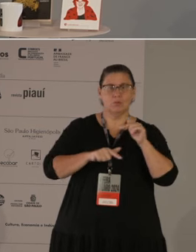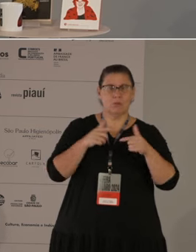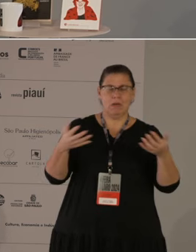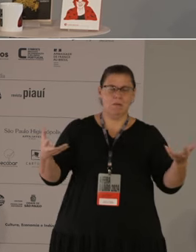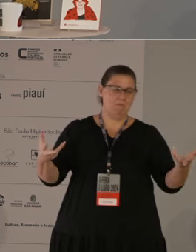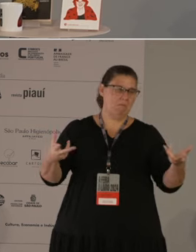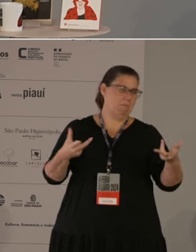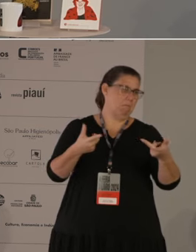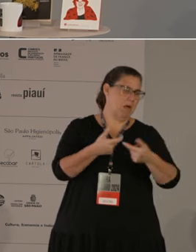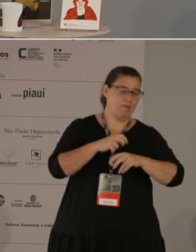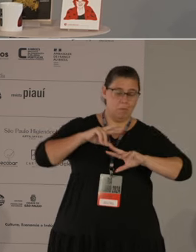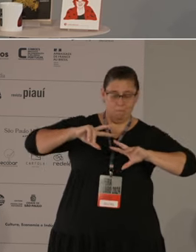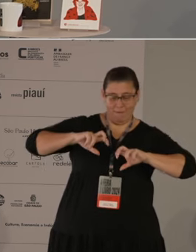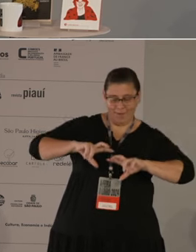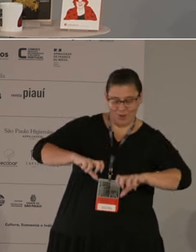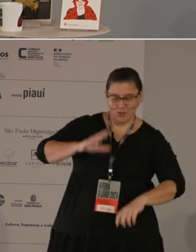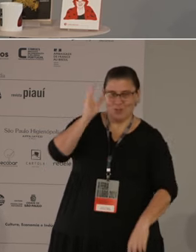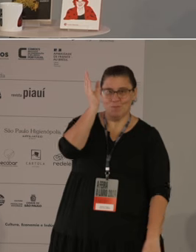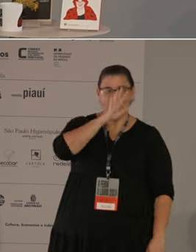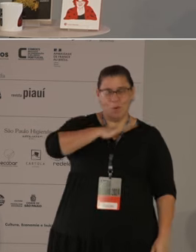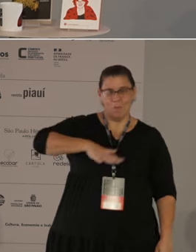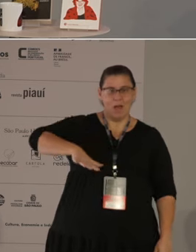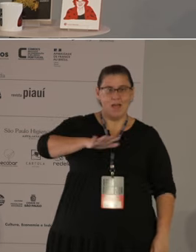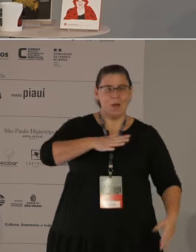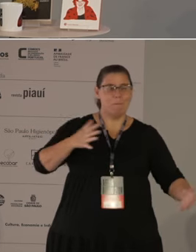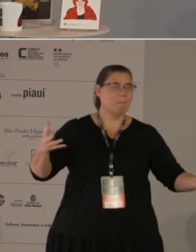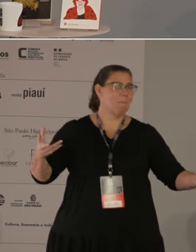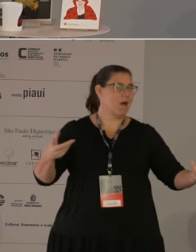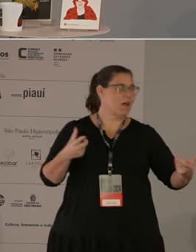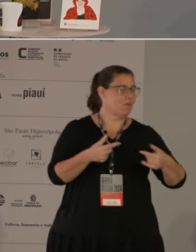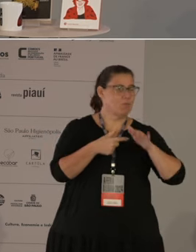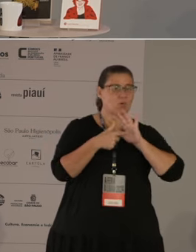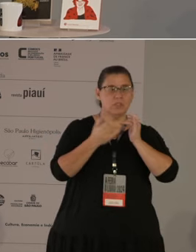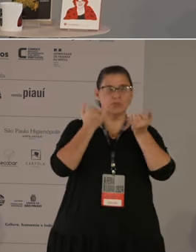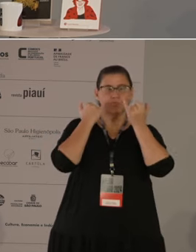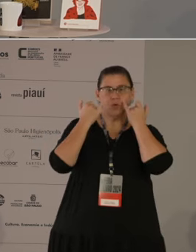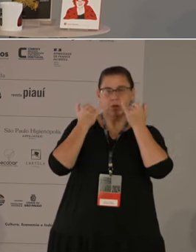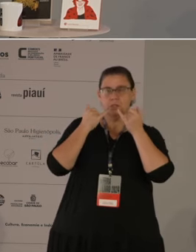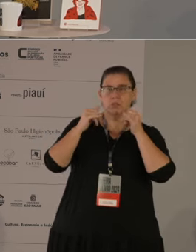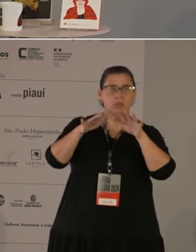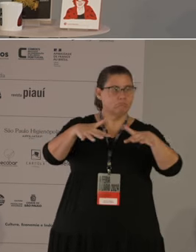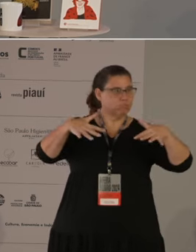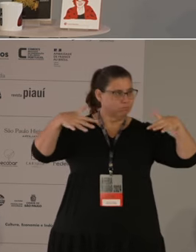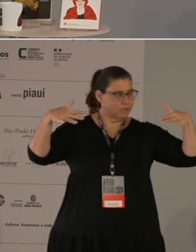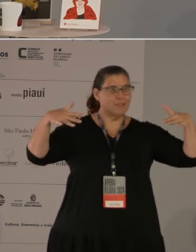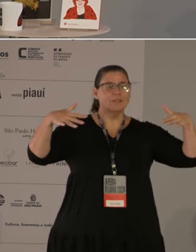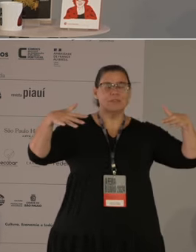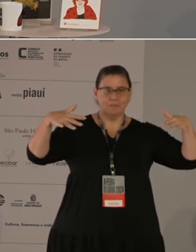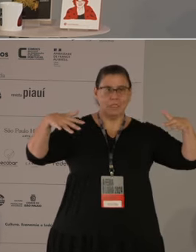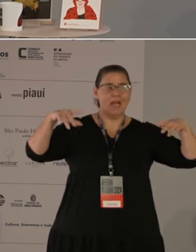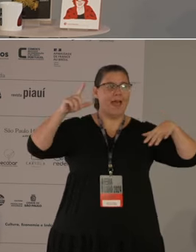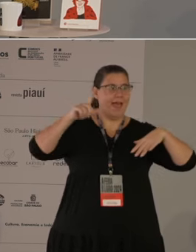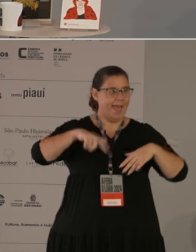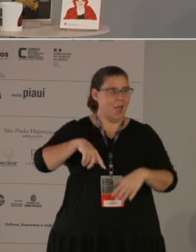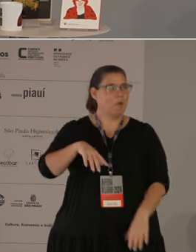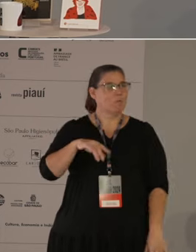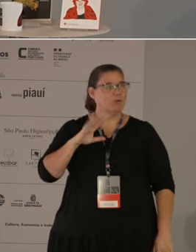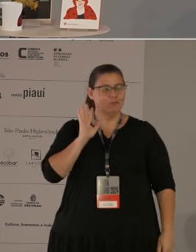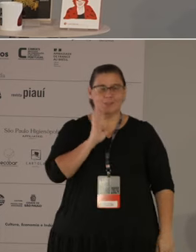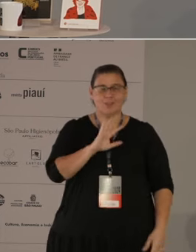pela arqueologia brasileira, que é um campo maravilhoso. Né, e trazer essas informações para o público mais amplo é uma coisa que é muito bacana.